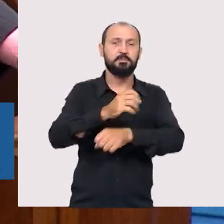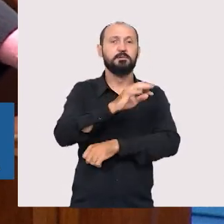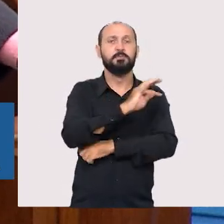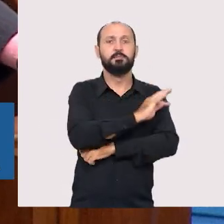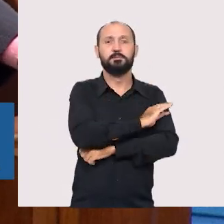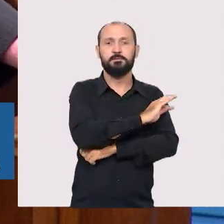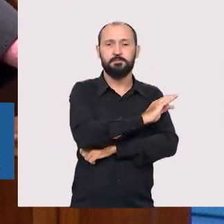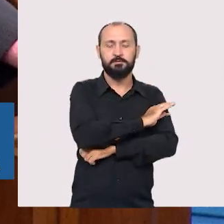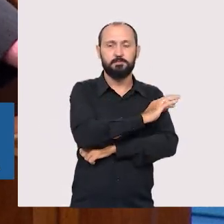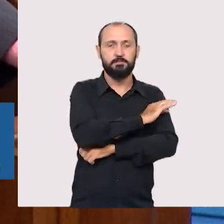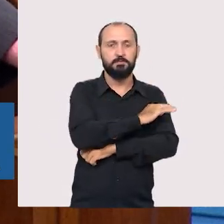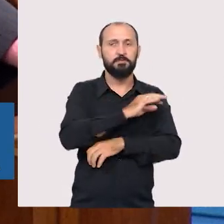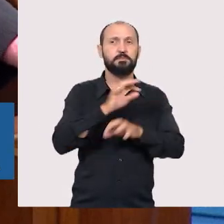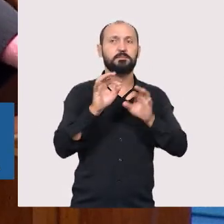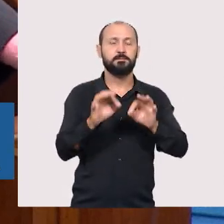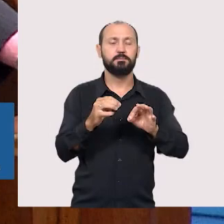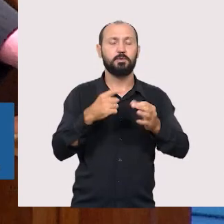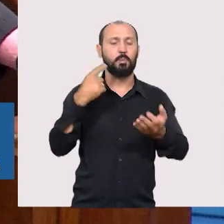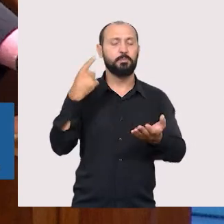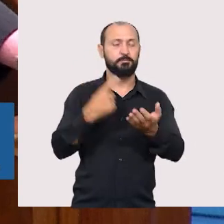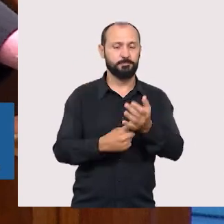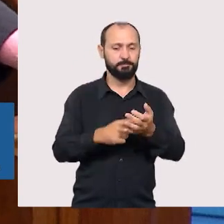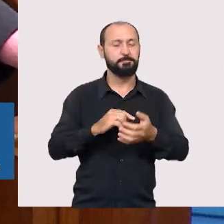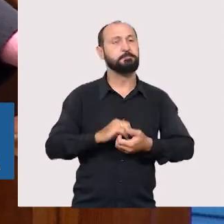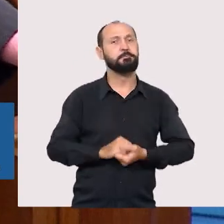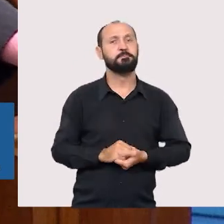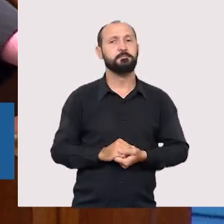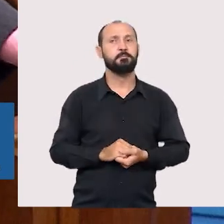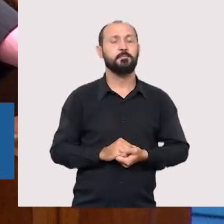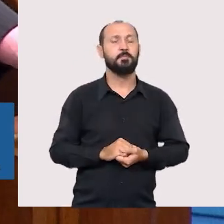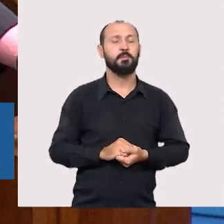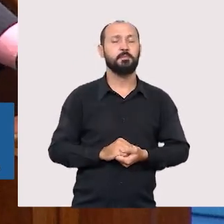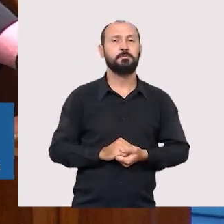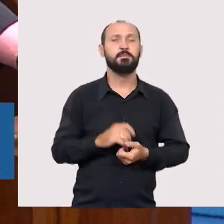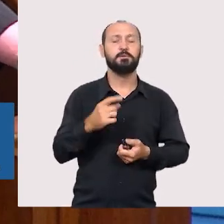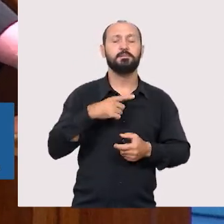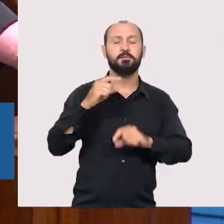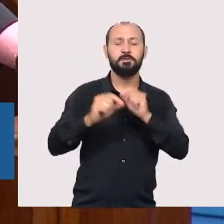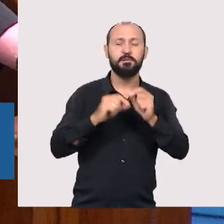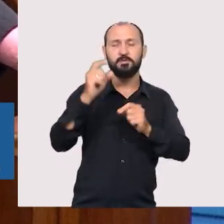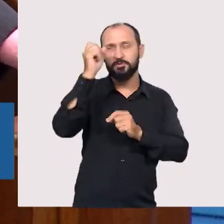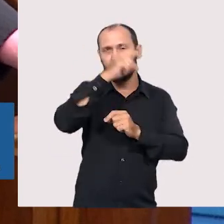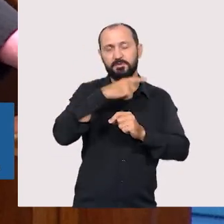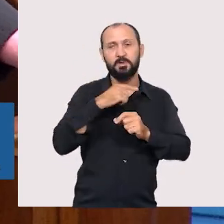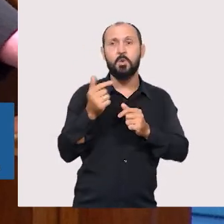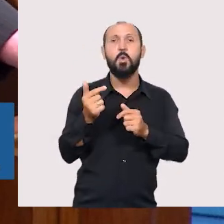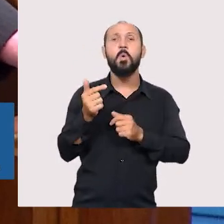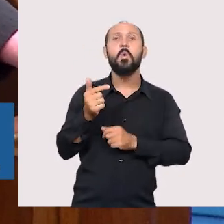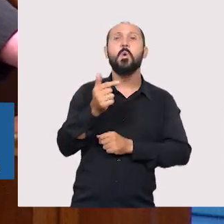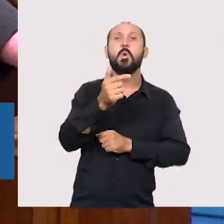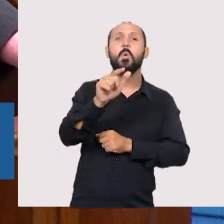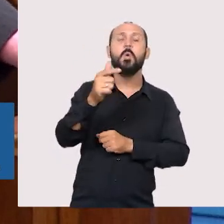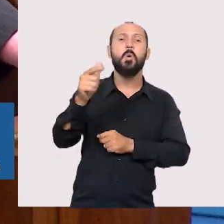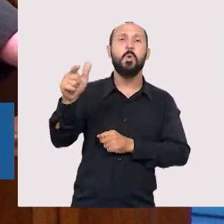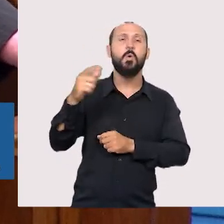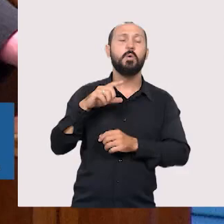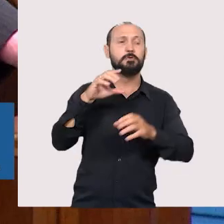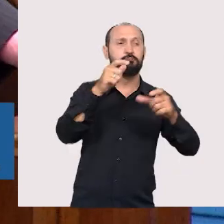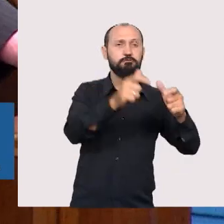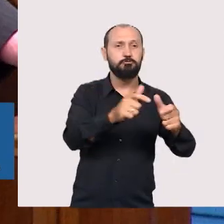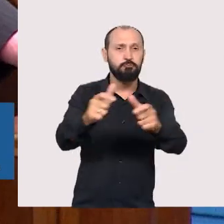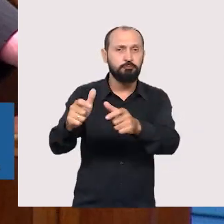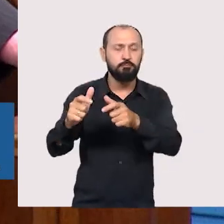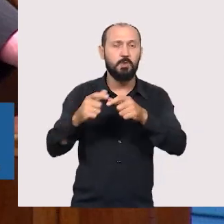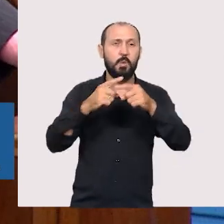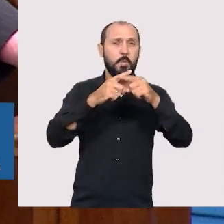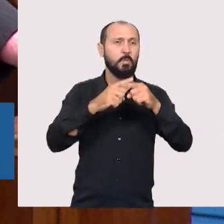de 4 anos, de forma técnica, qualificada e comprometida. Processo esse que dificilmente existem em